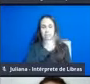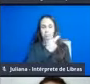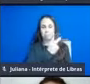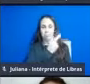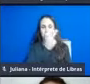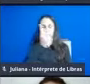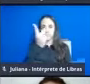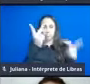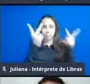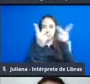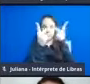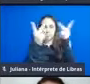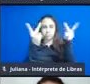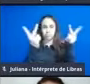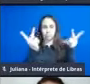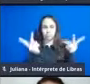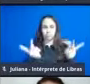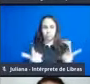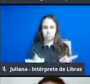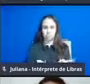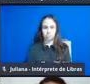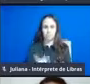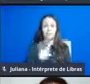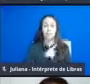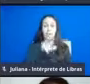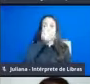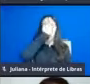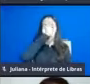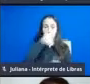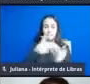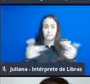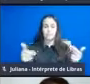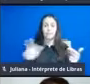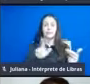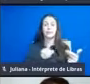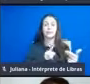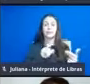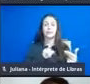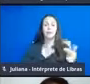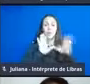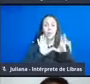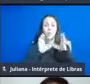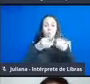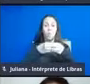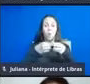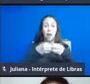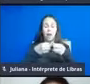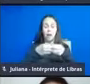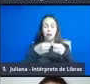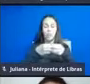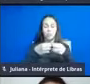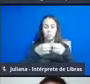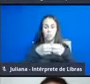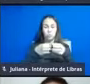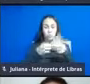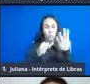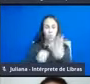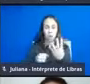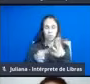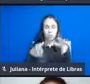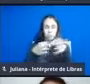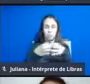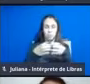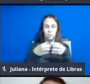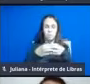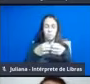então, os insetos, e nós temos quatro grupos de insetos, então, que se destacam em número de